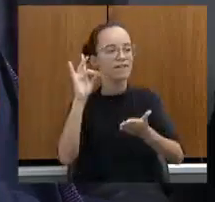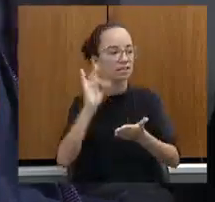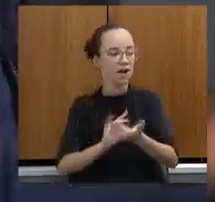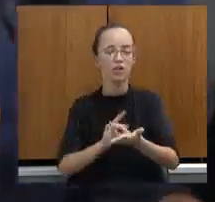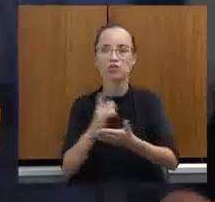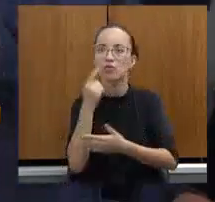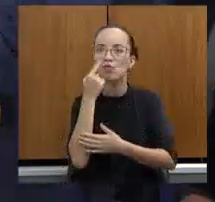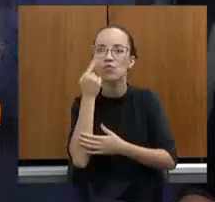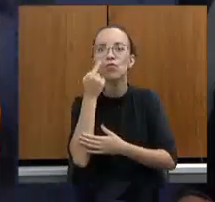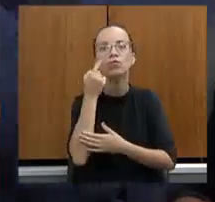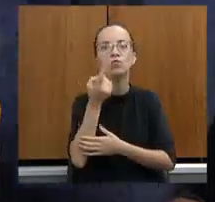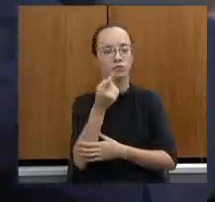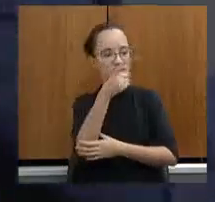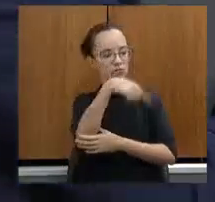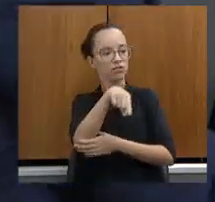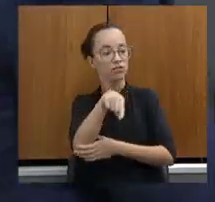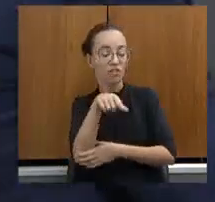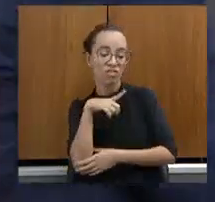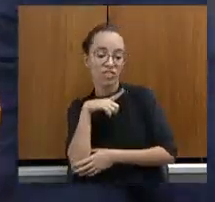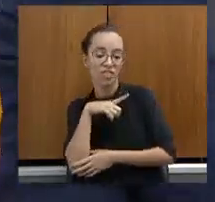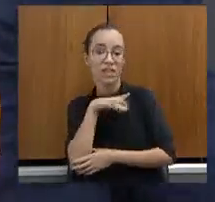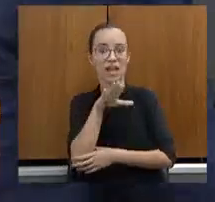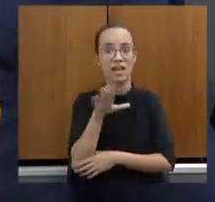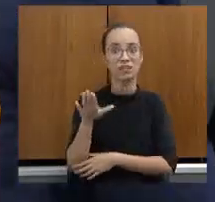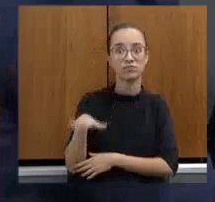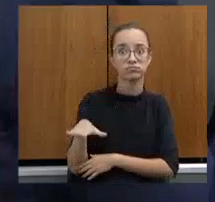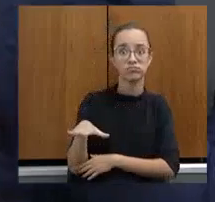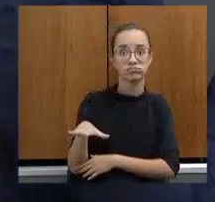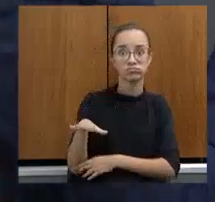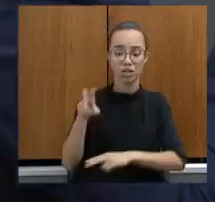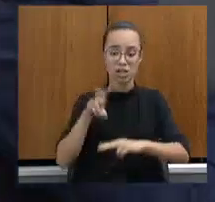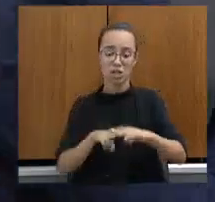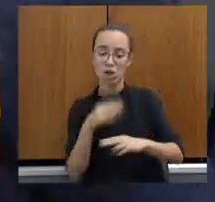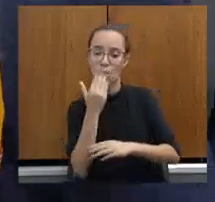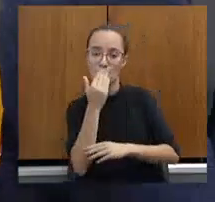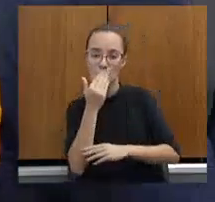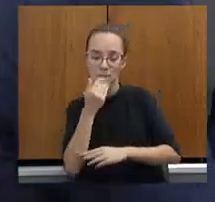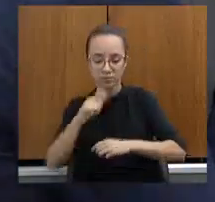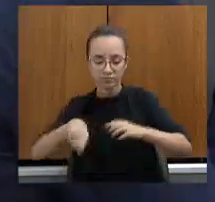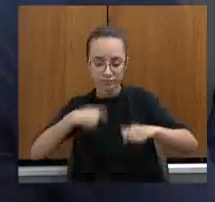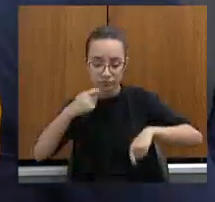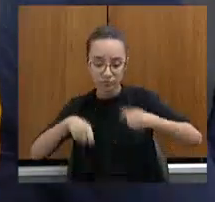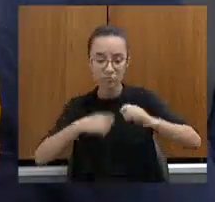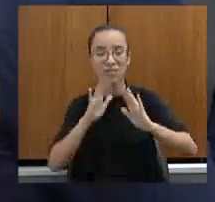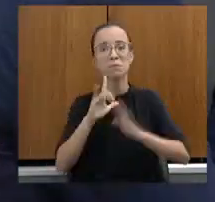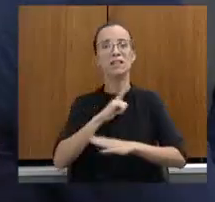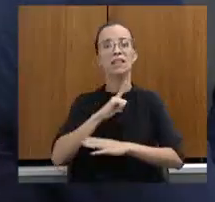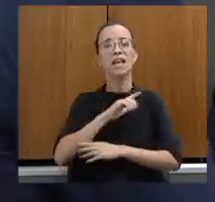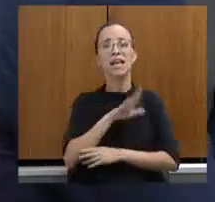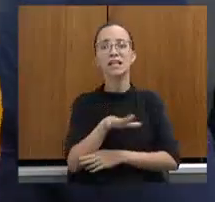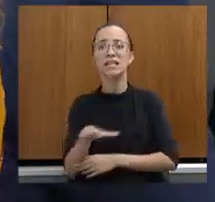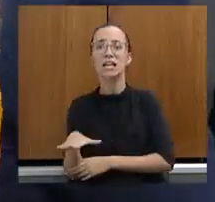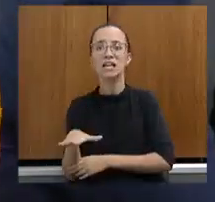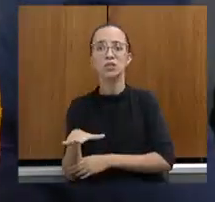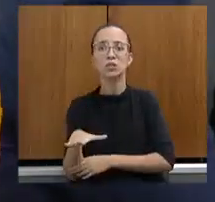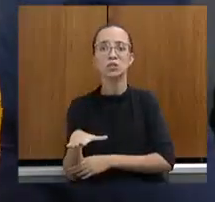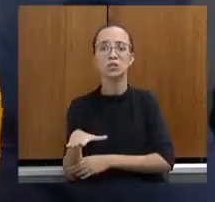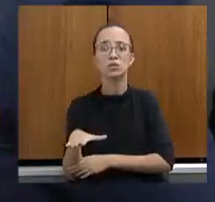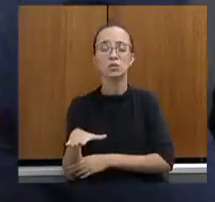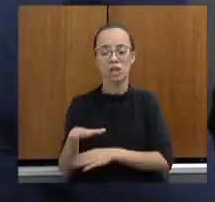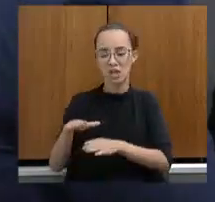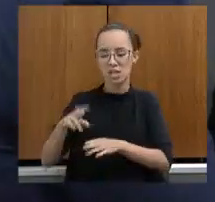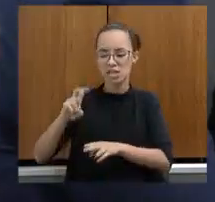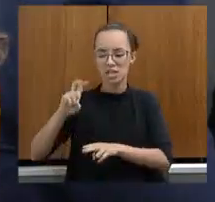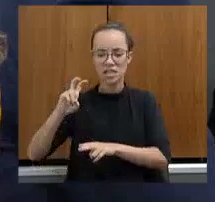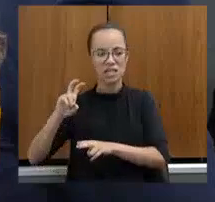concretas você tem menino que come muito bem sentado no refeitório E você tem menino que tá comendo pelos cantos